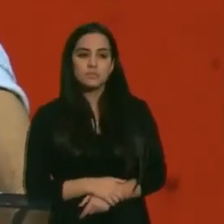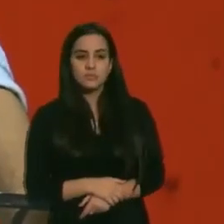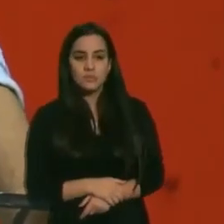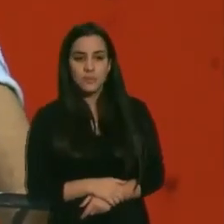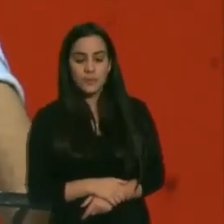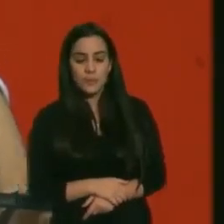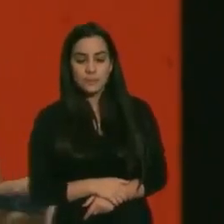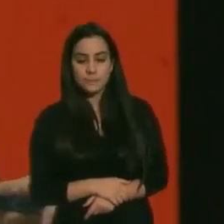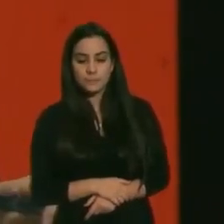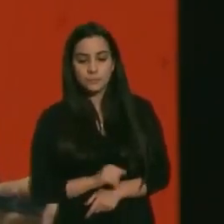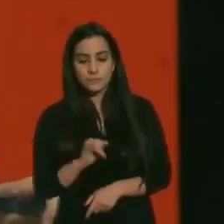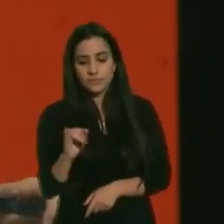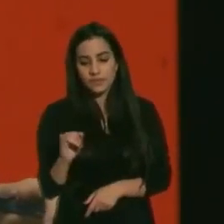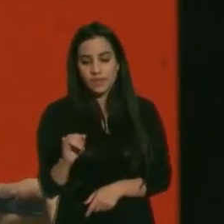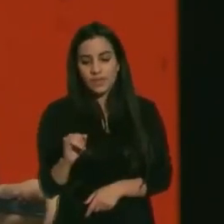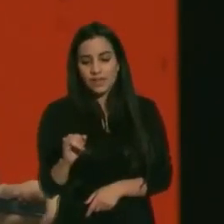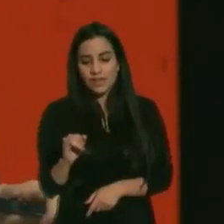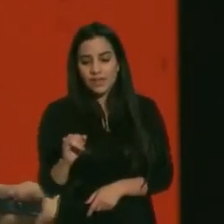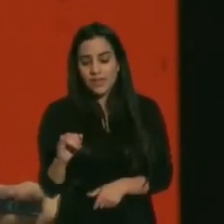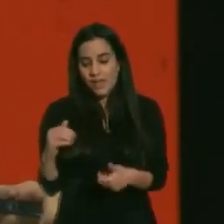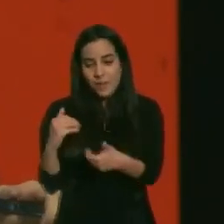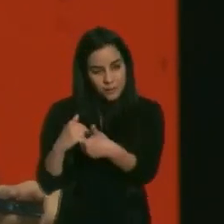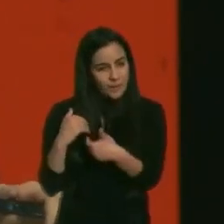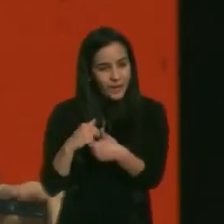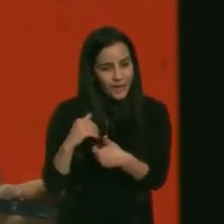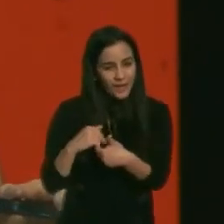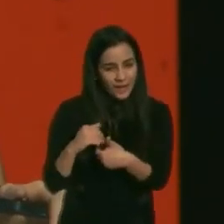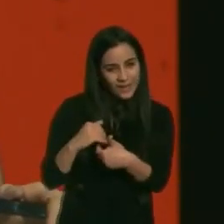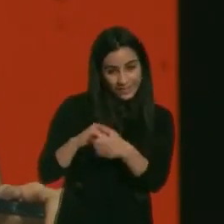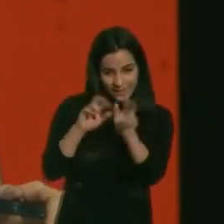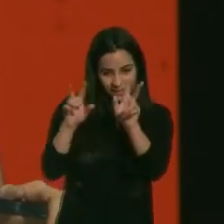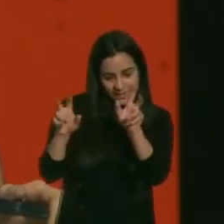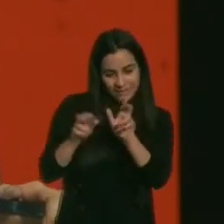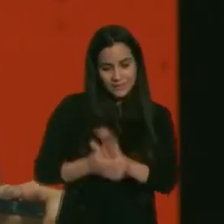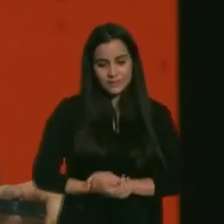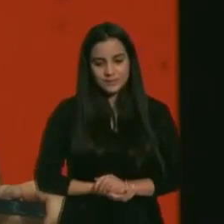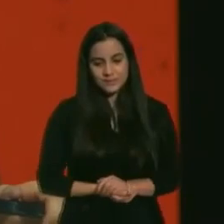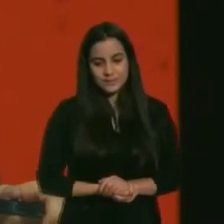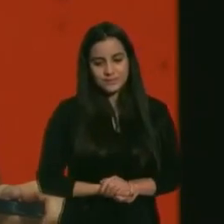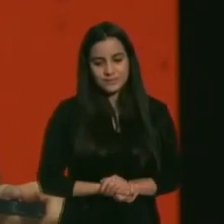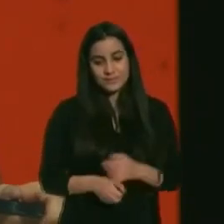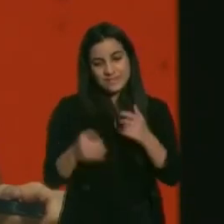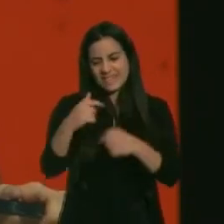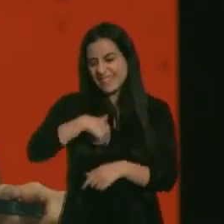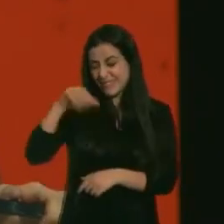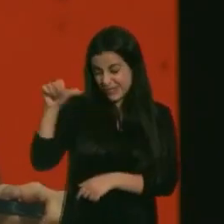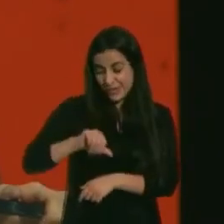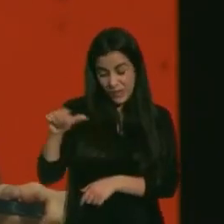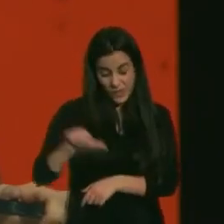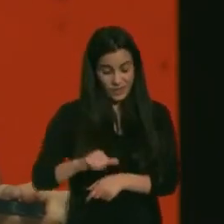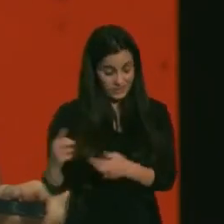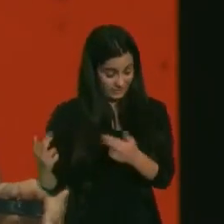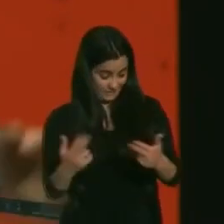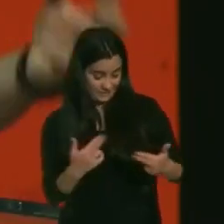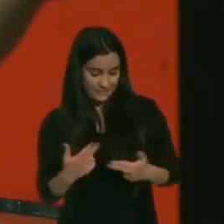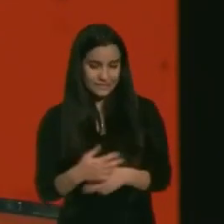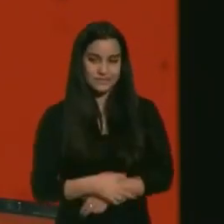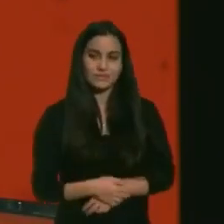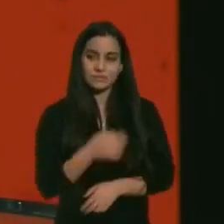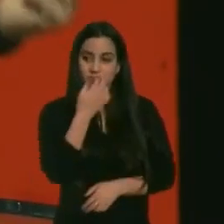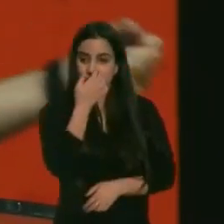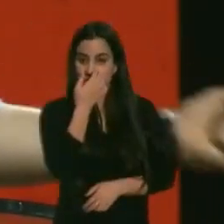Esses dias essa palavra me consolou, estavam falando mal, eu falei, poxa, mas eu sou pior mesmo.